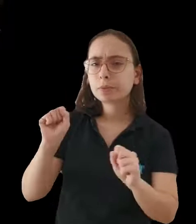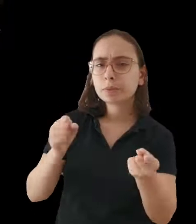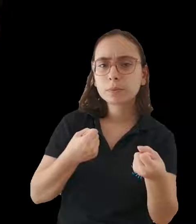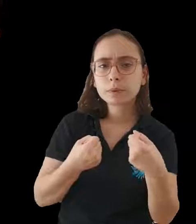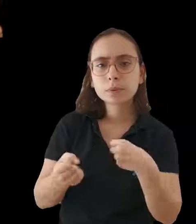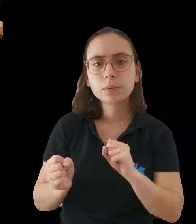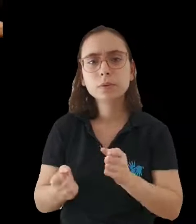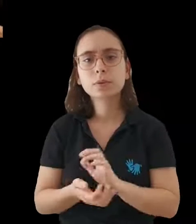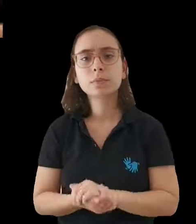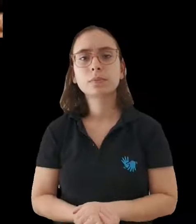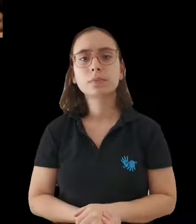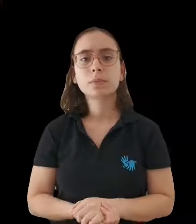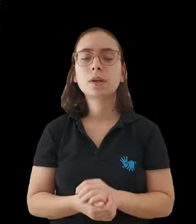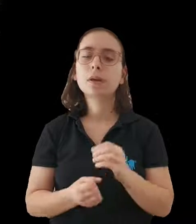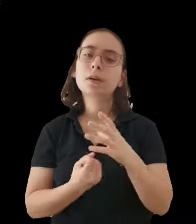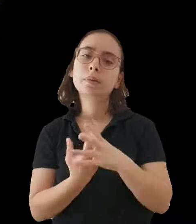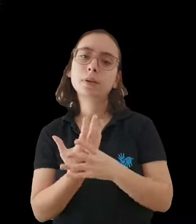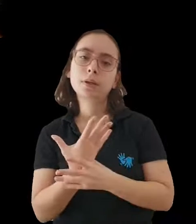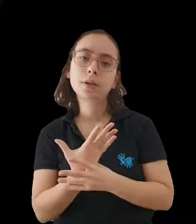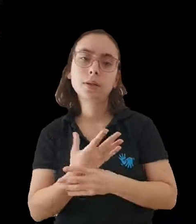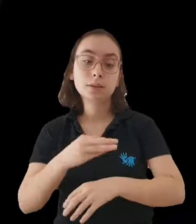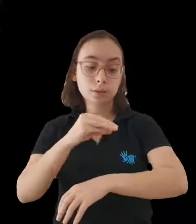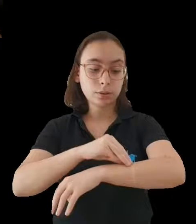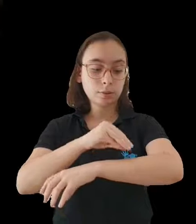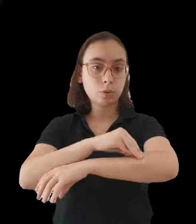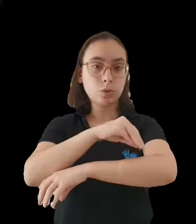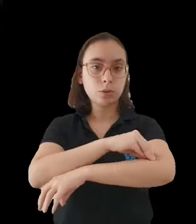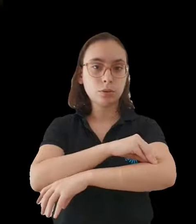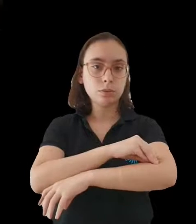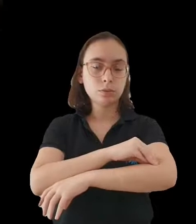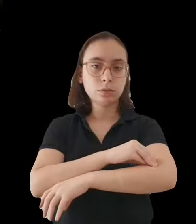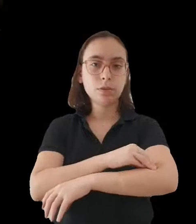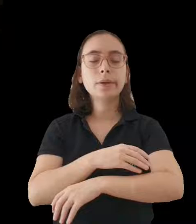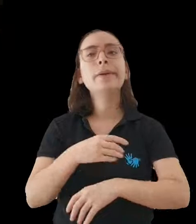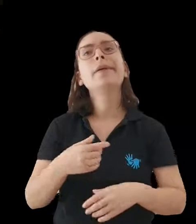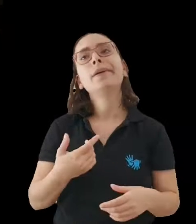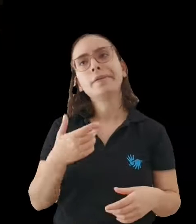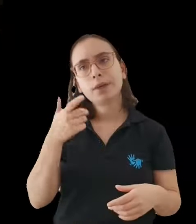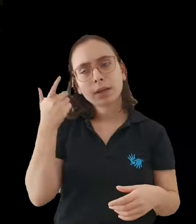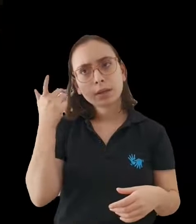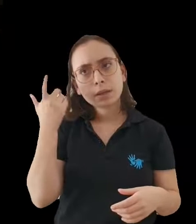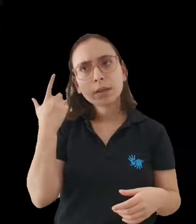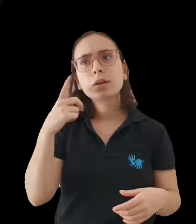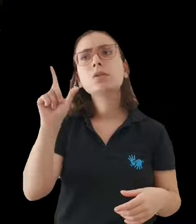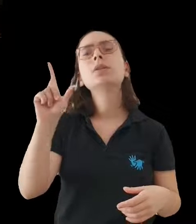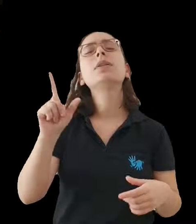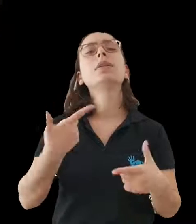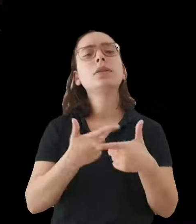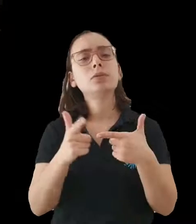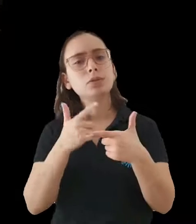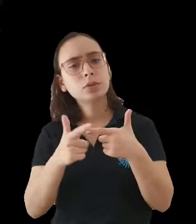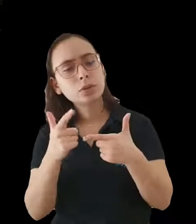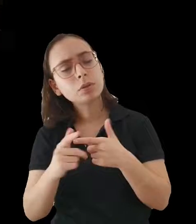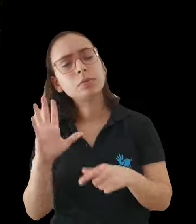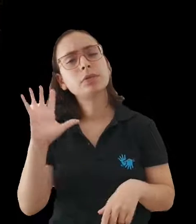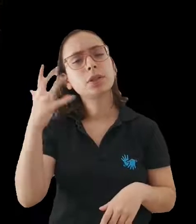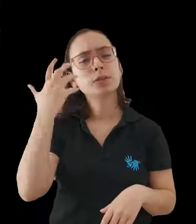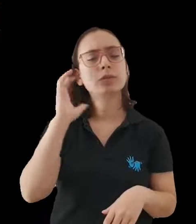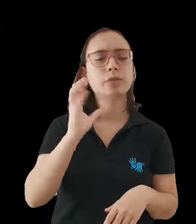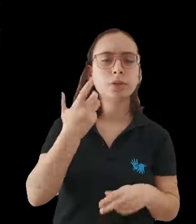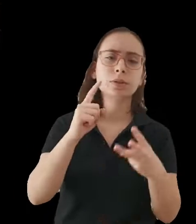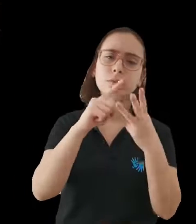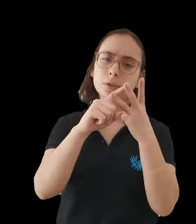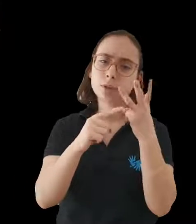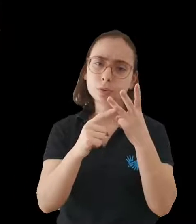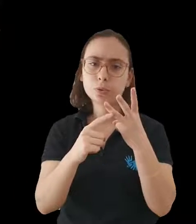Então, aparece a sapona, e aí ele vai resolvendo as provas, né? São 3 provas que acontecem. E